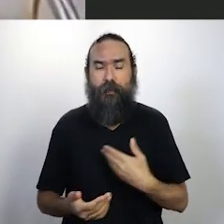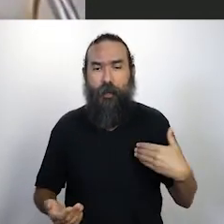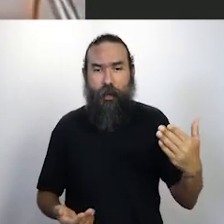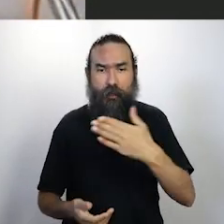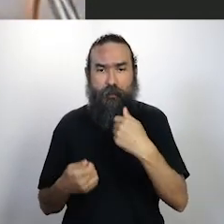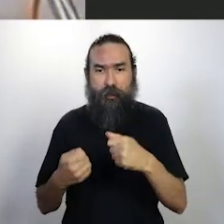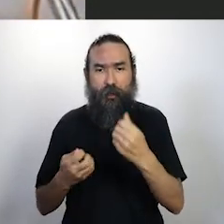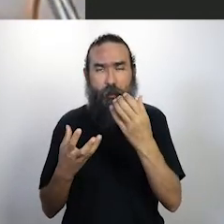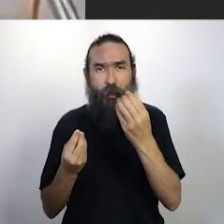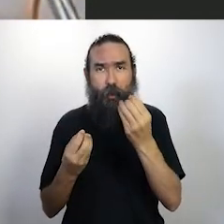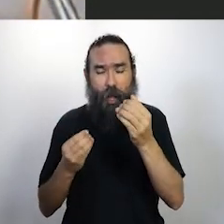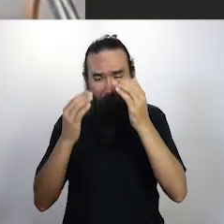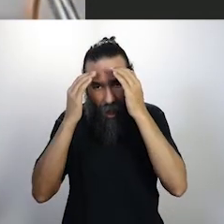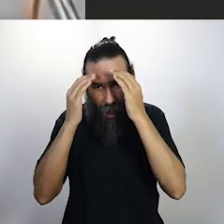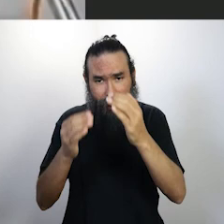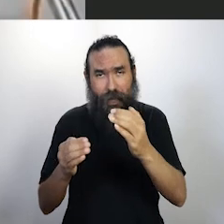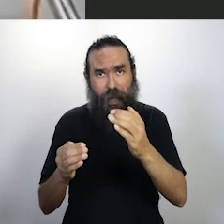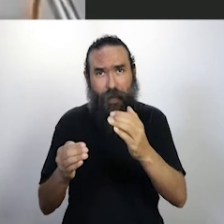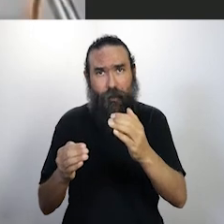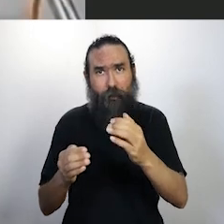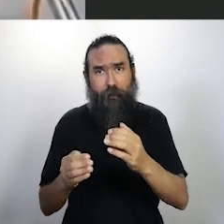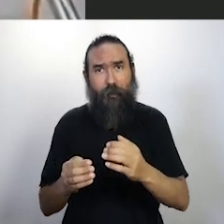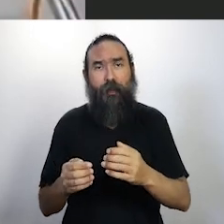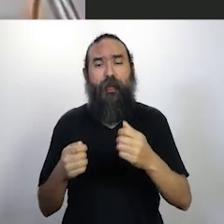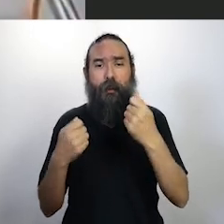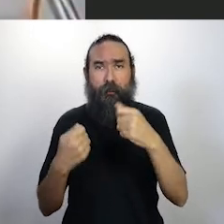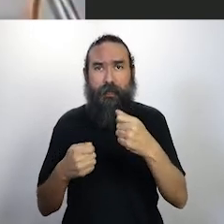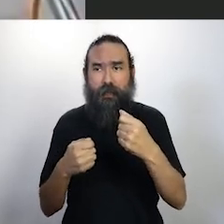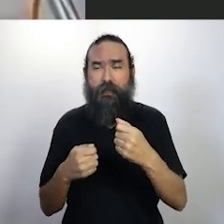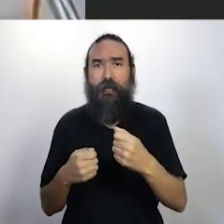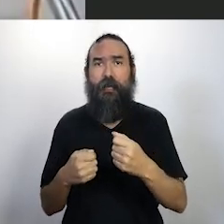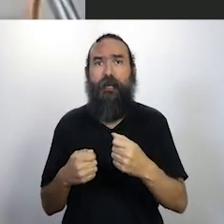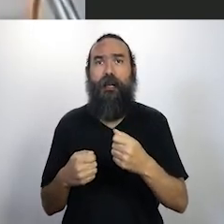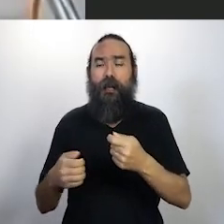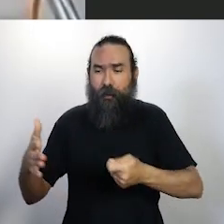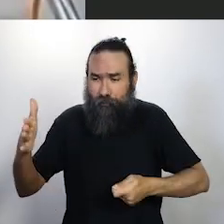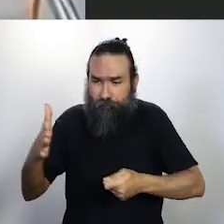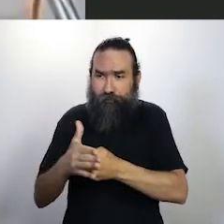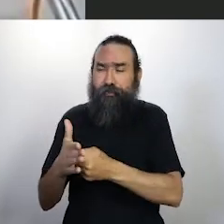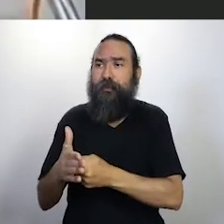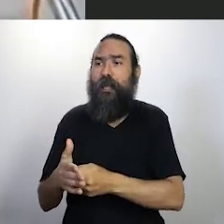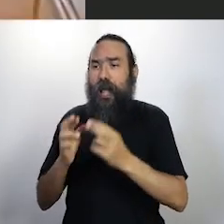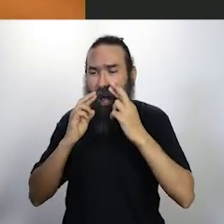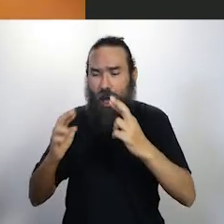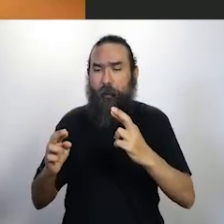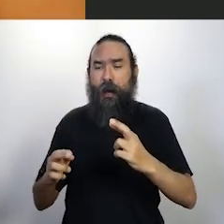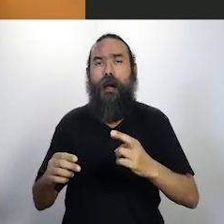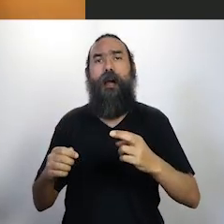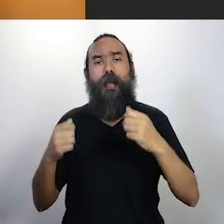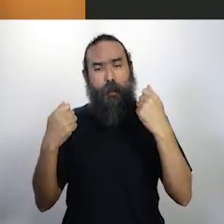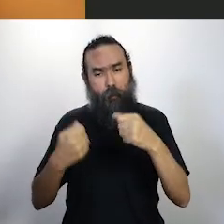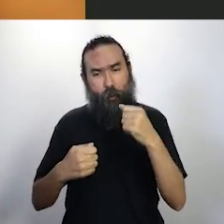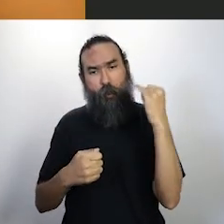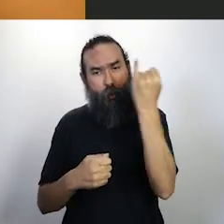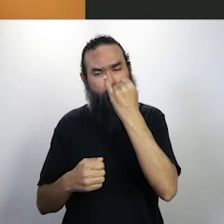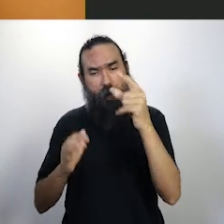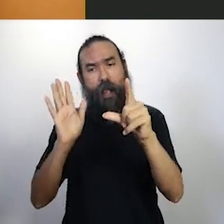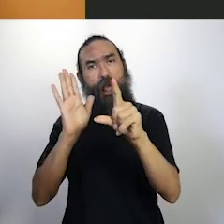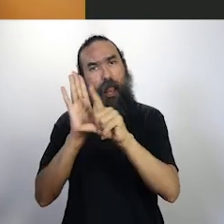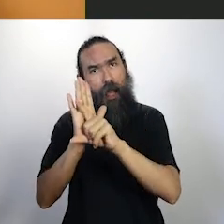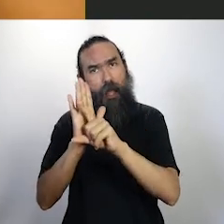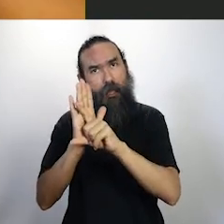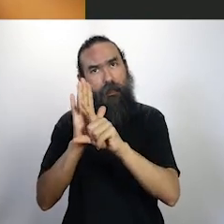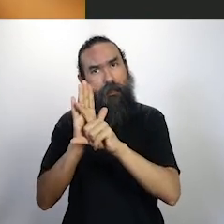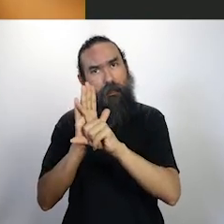cobrar para que realmente a lei de emergência chegue e outra questão que eu acho que nós temos que estar muito atentos